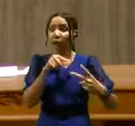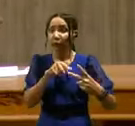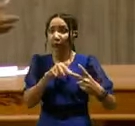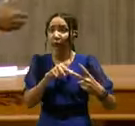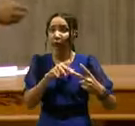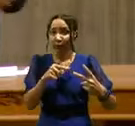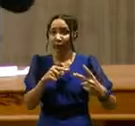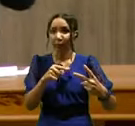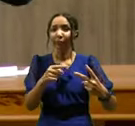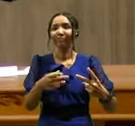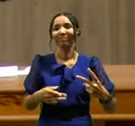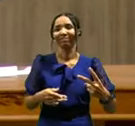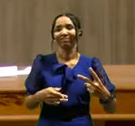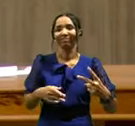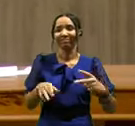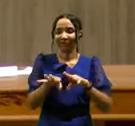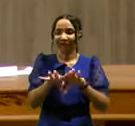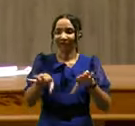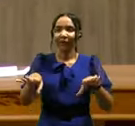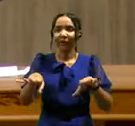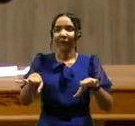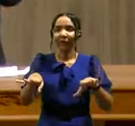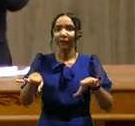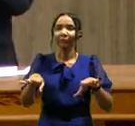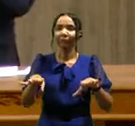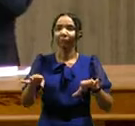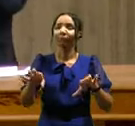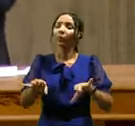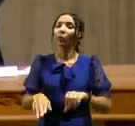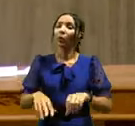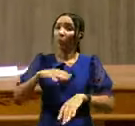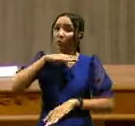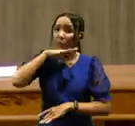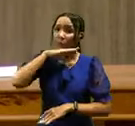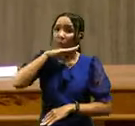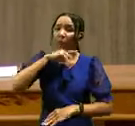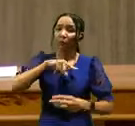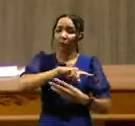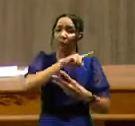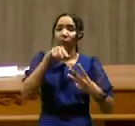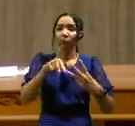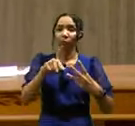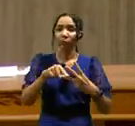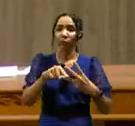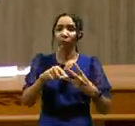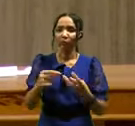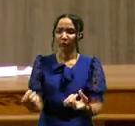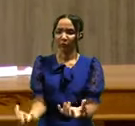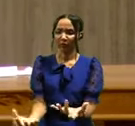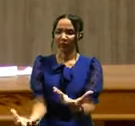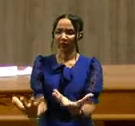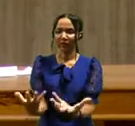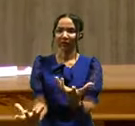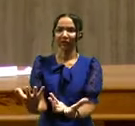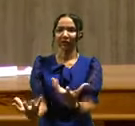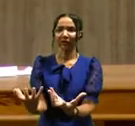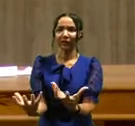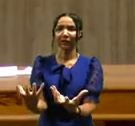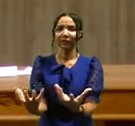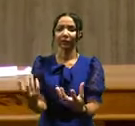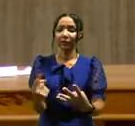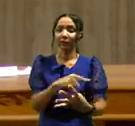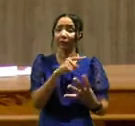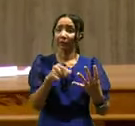rochoso o o solo espinhoso e a Boa Terra vamos lá só vocês vocês não falaram não para